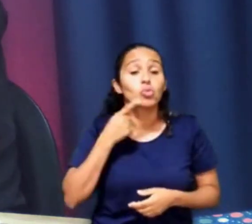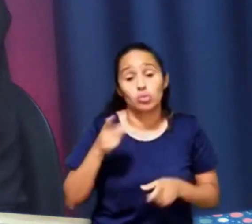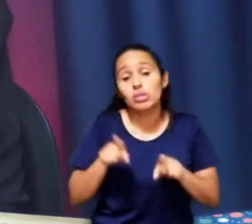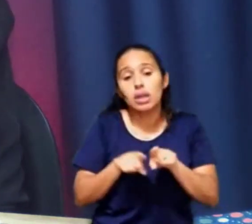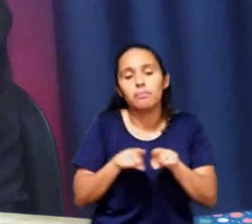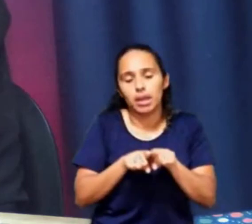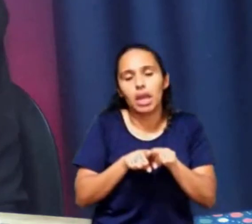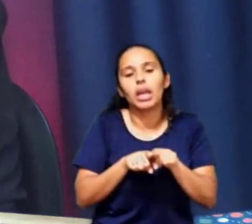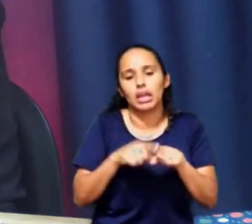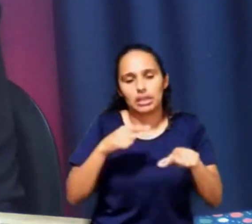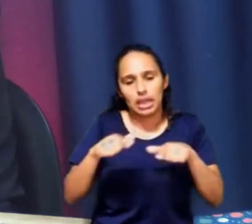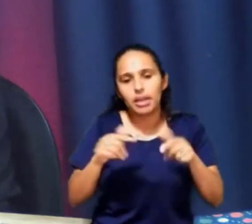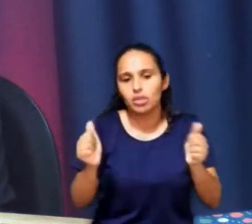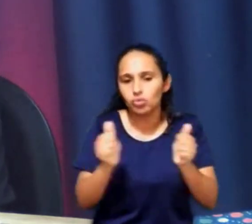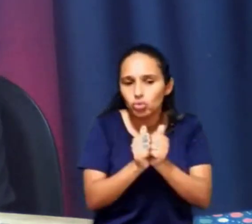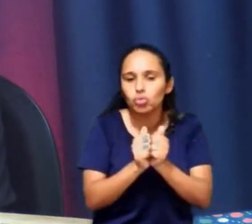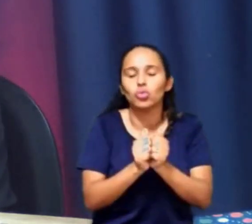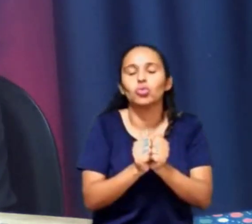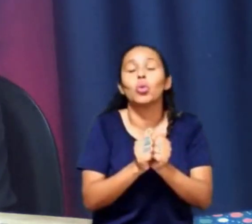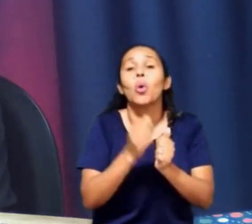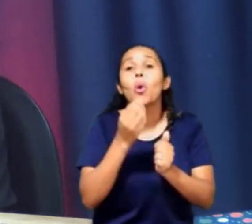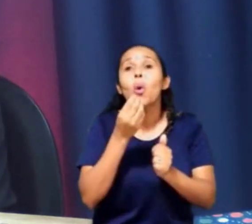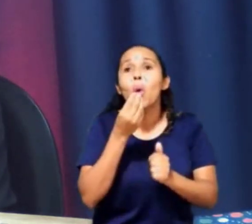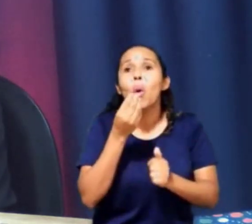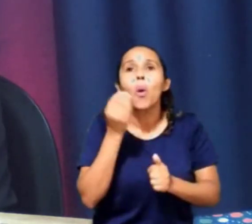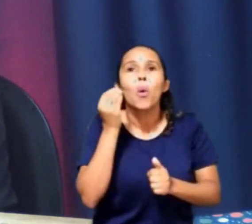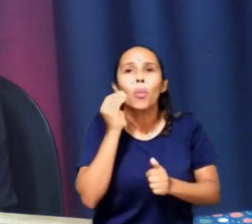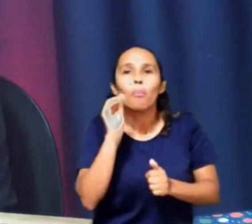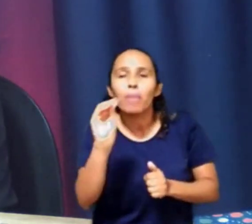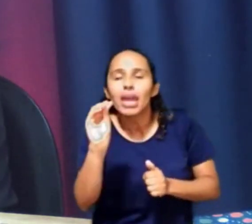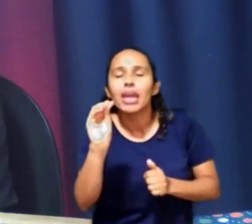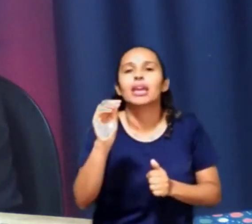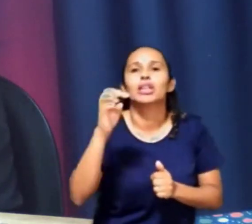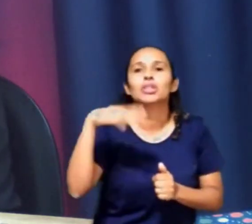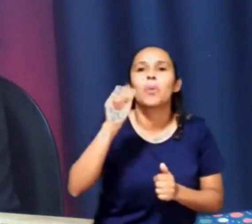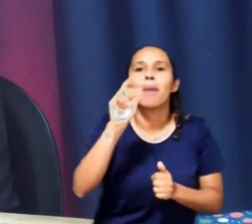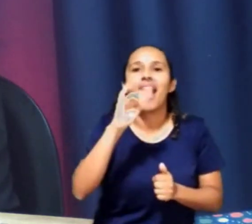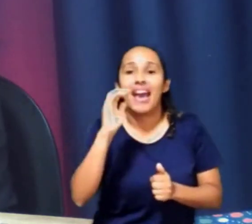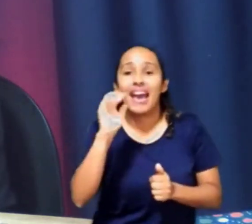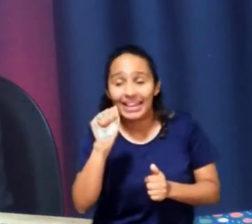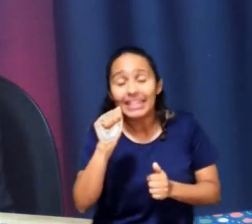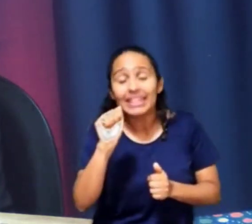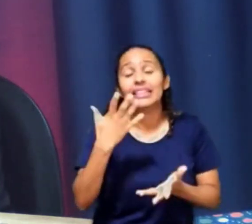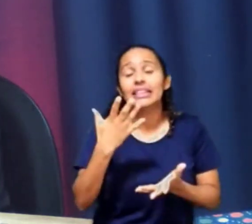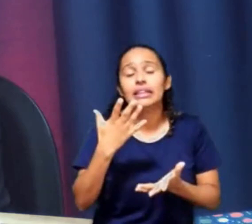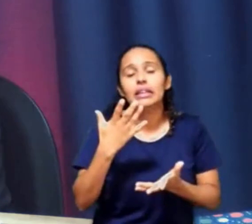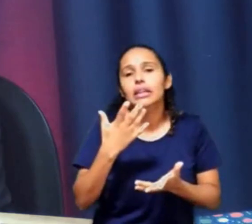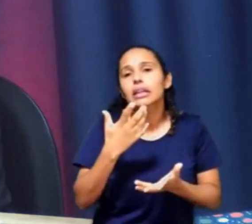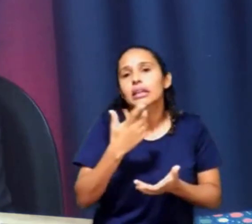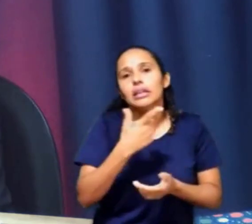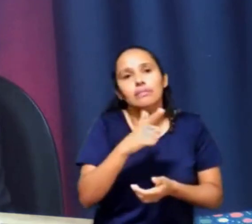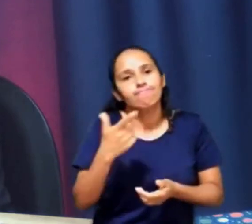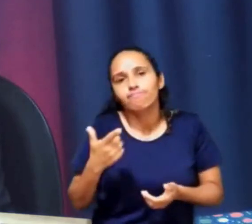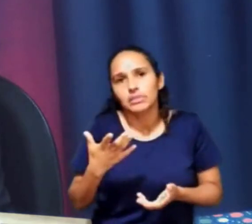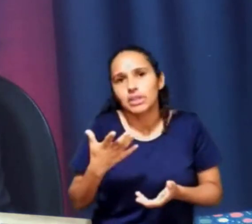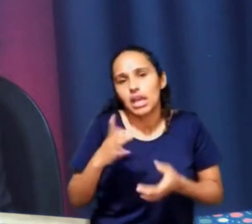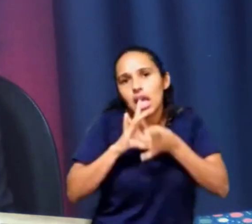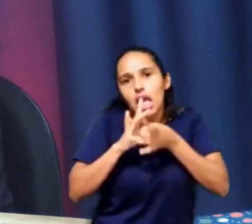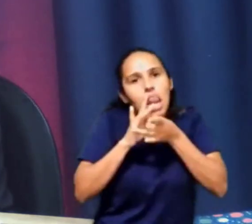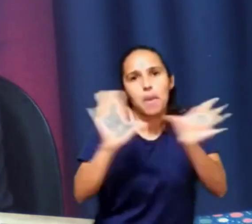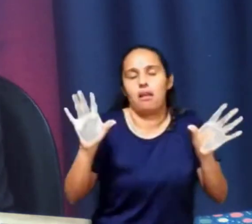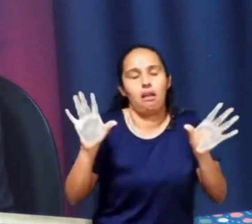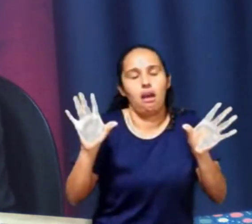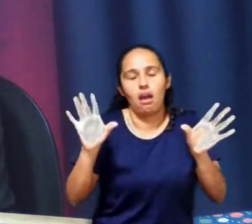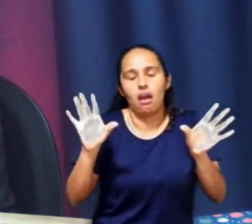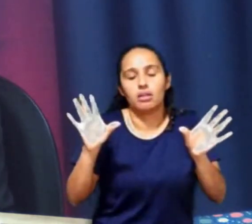beijo, Maria, e que não tem essa mesma liberdade, né, porque não teve essa mesma